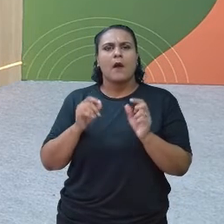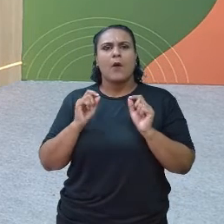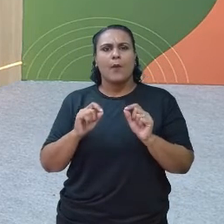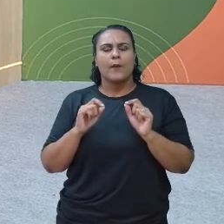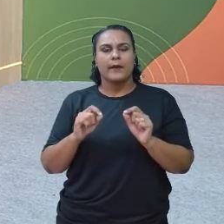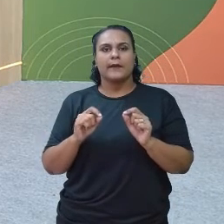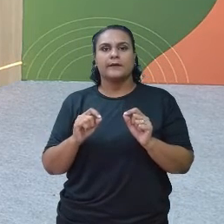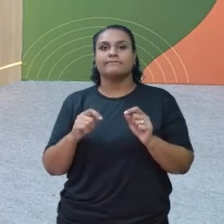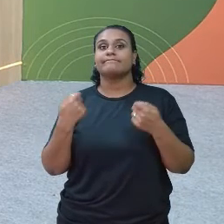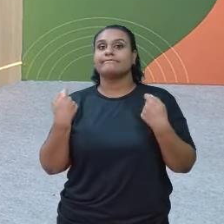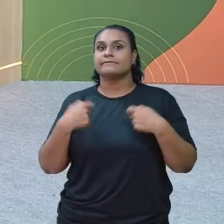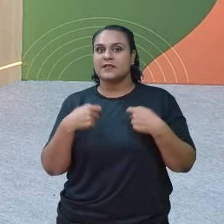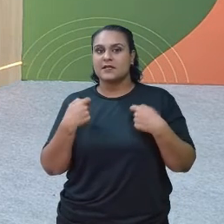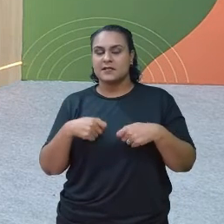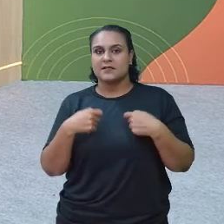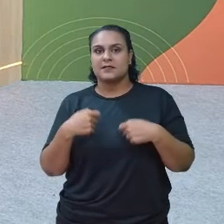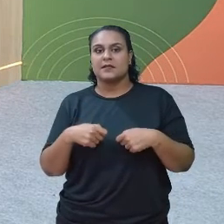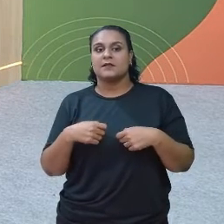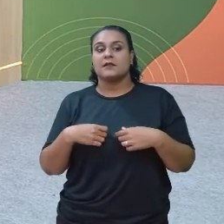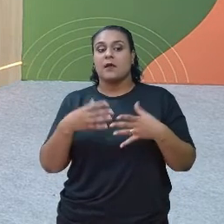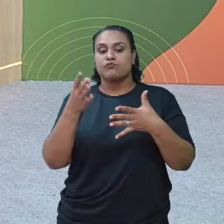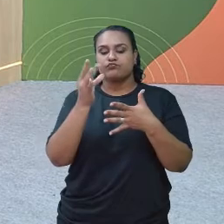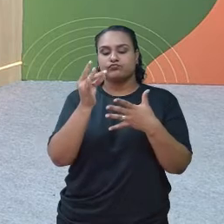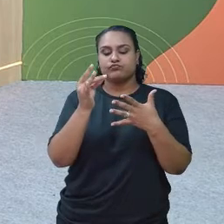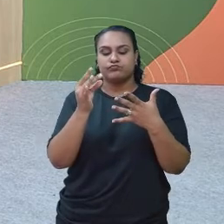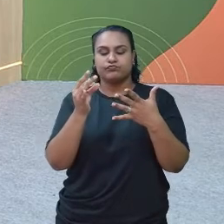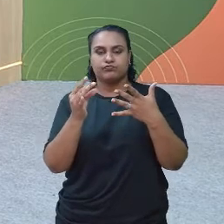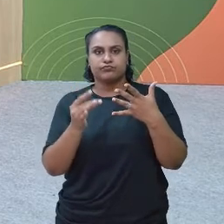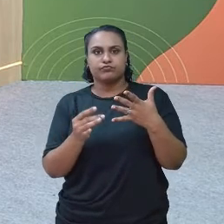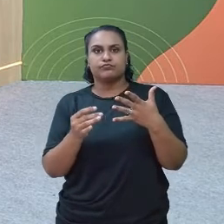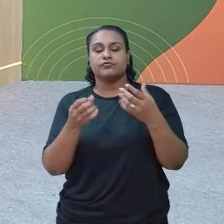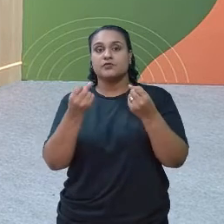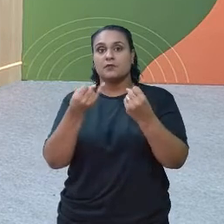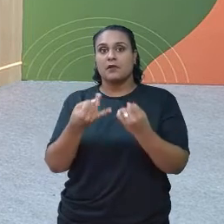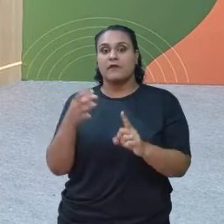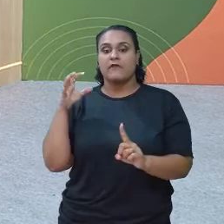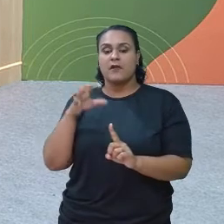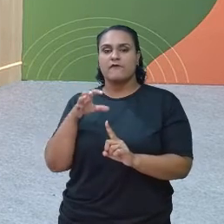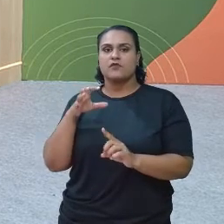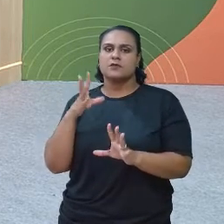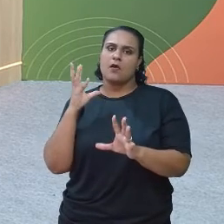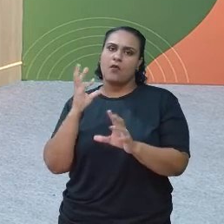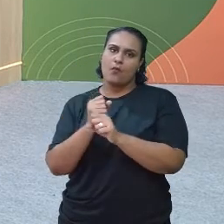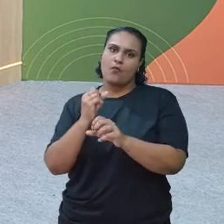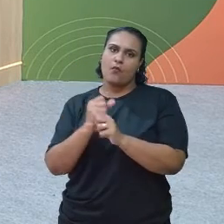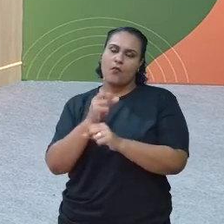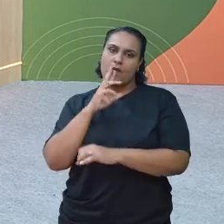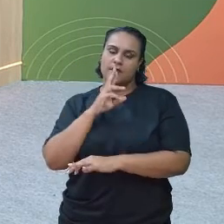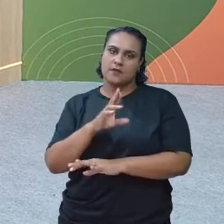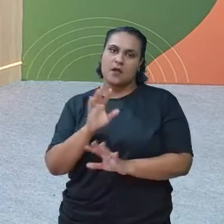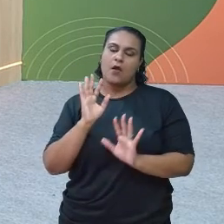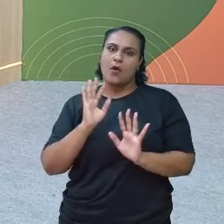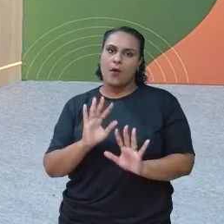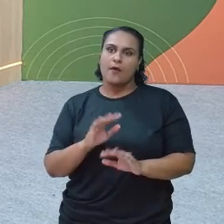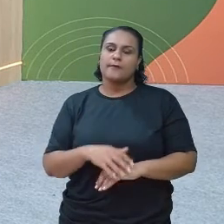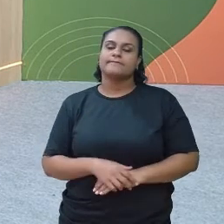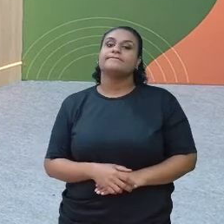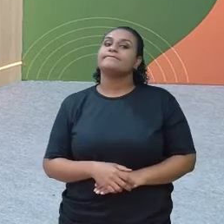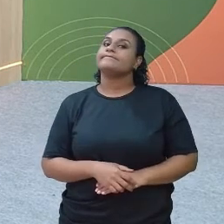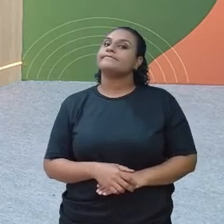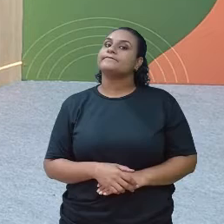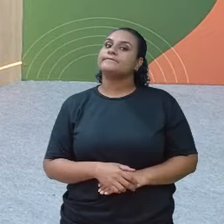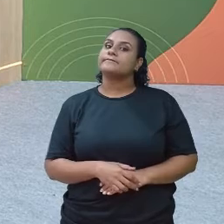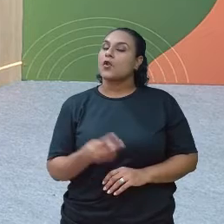precisam estar tanto na minha descrição, que vai influenciar no meu cálculo. Então vamos ver o seguinte, eu não